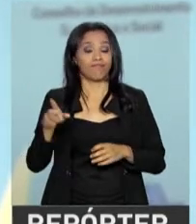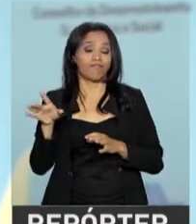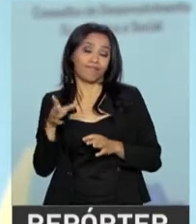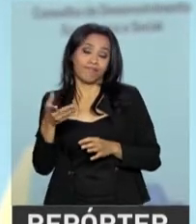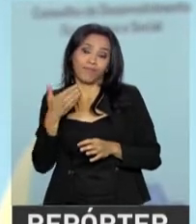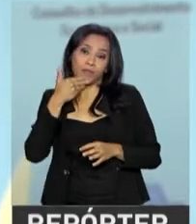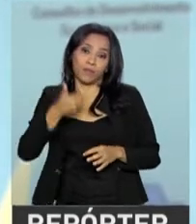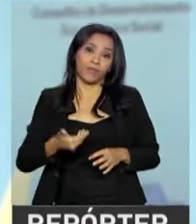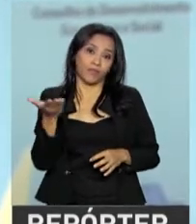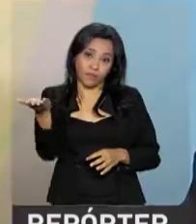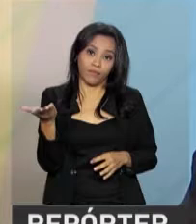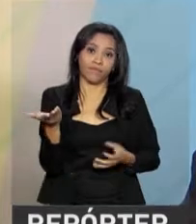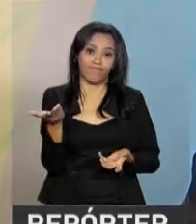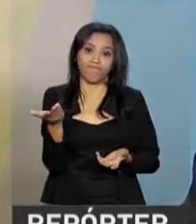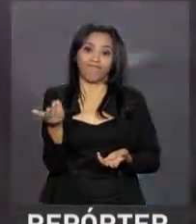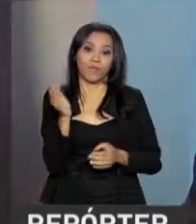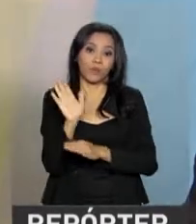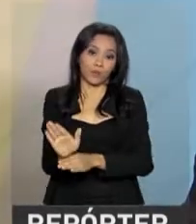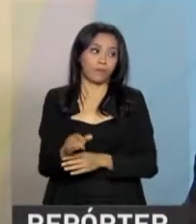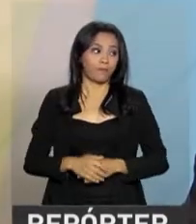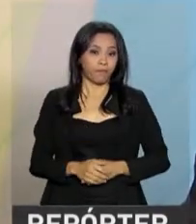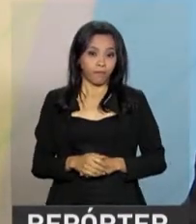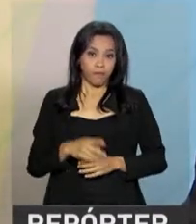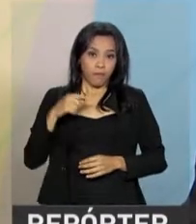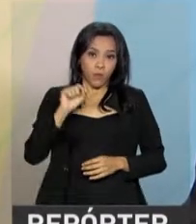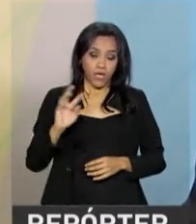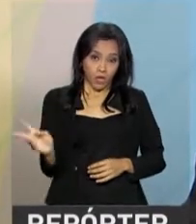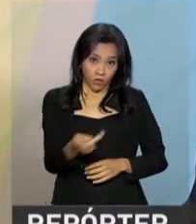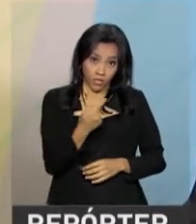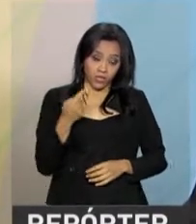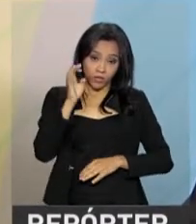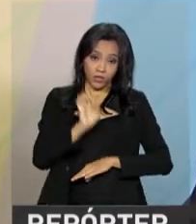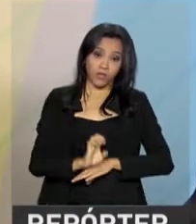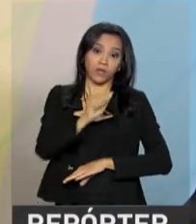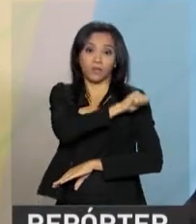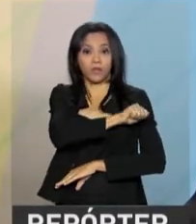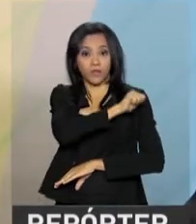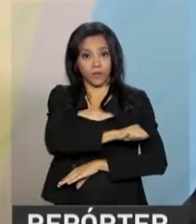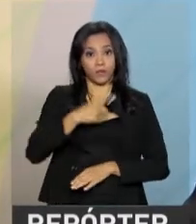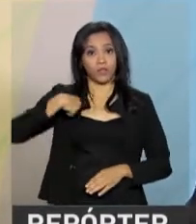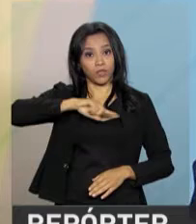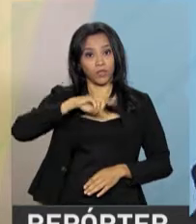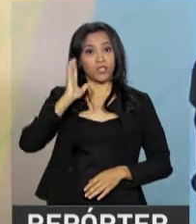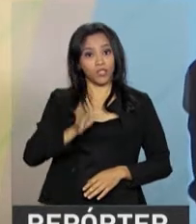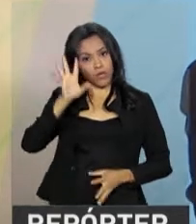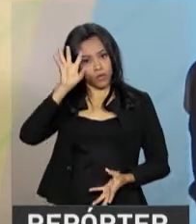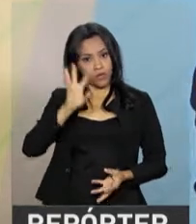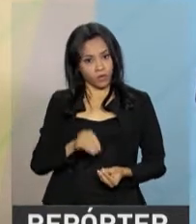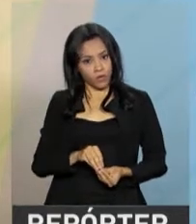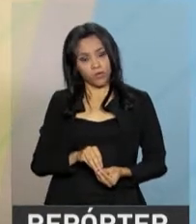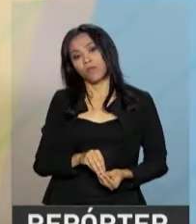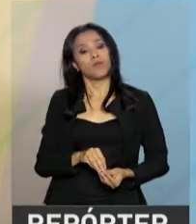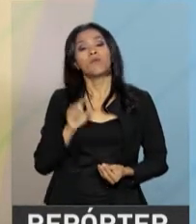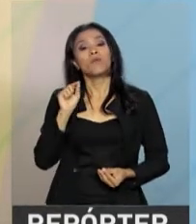pelo gabinete de intervenção. O que acontecia no Rio de Janeiro, e nós chegamos à conclusão que se lá